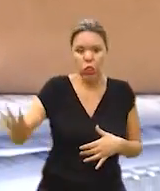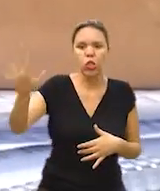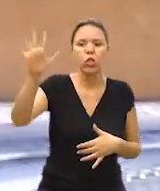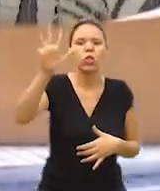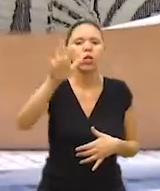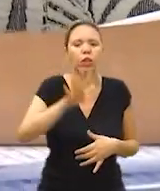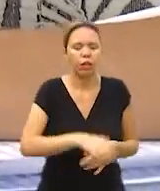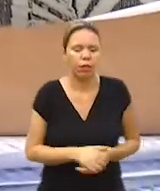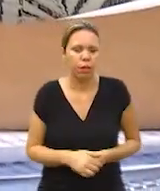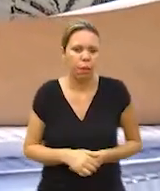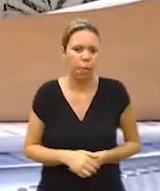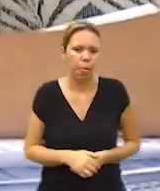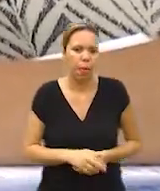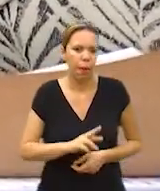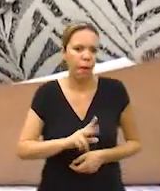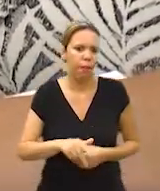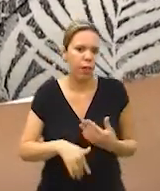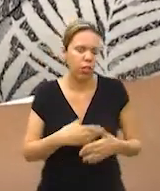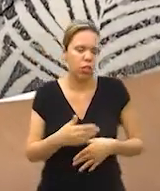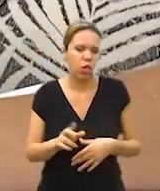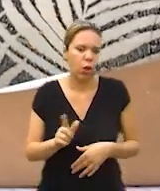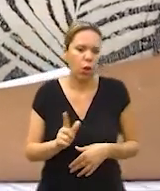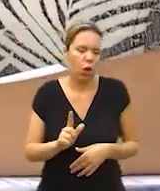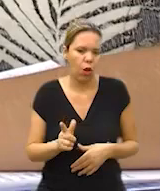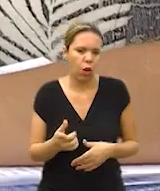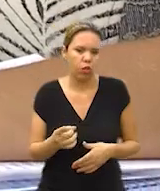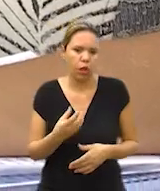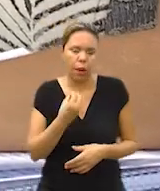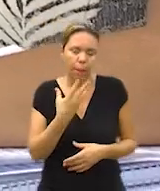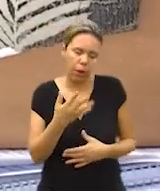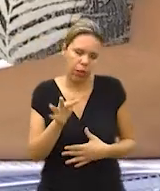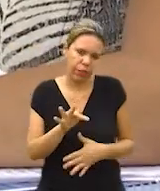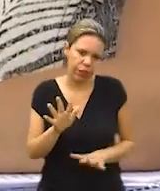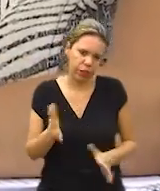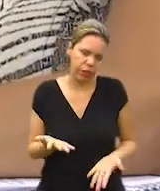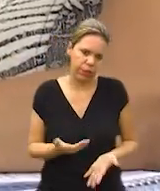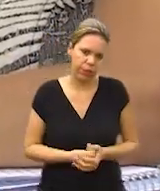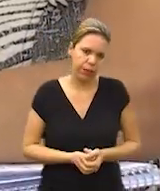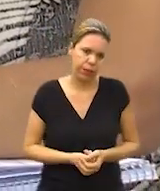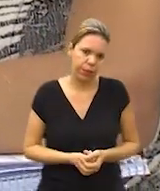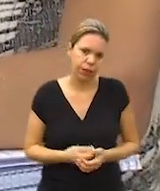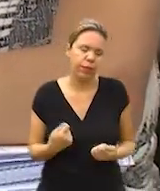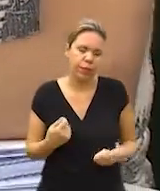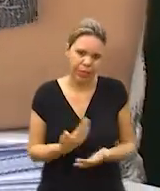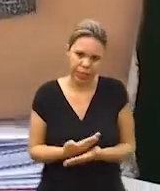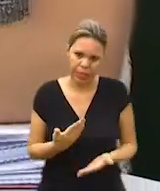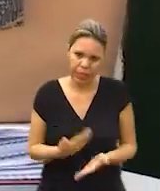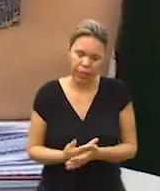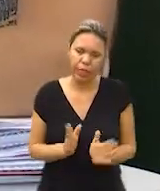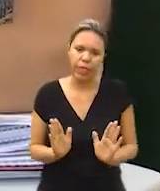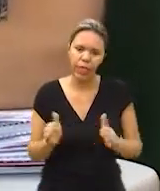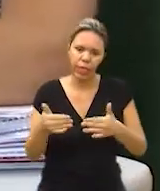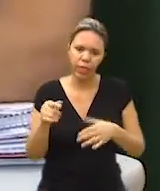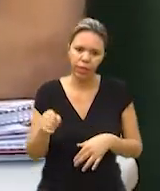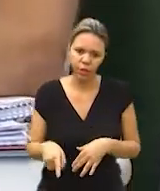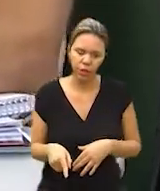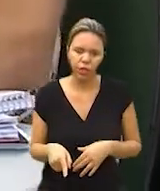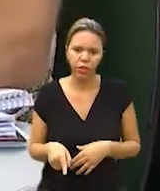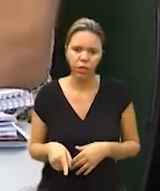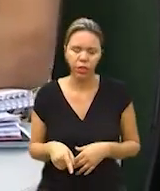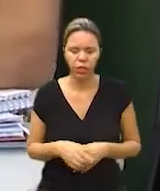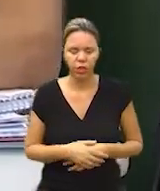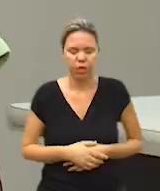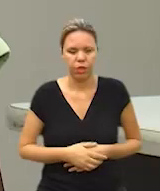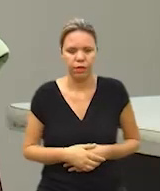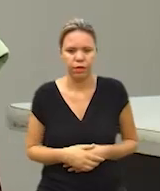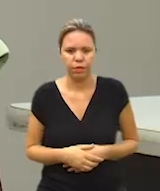aí não é uma consequência lógica da boa faculdade. Uhum. Não. Tem que estudar especificamente para essa agora,